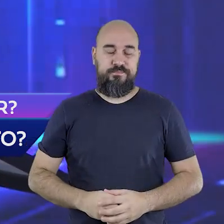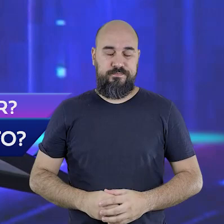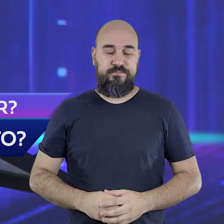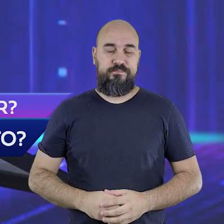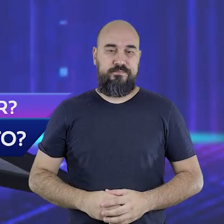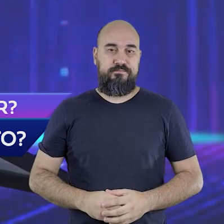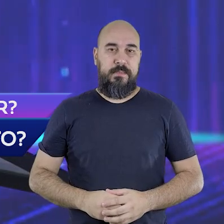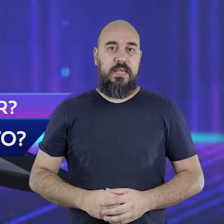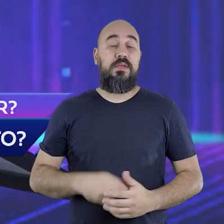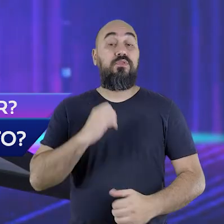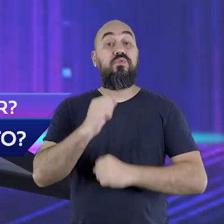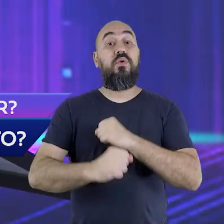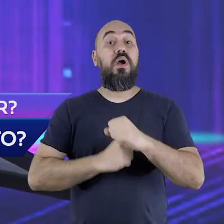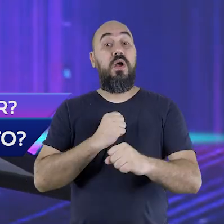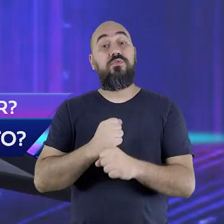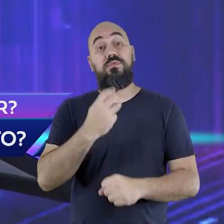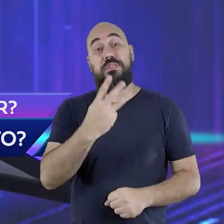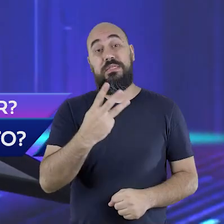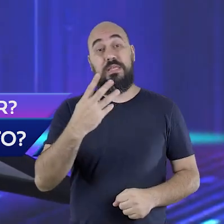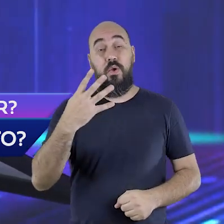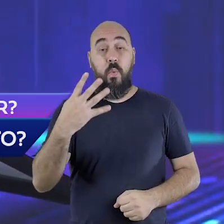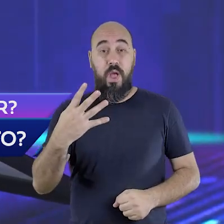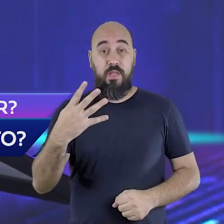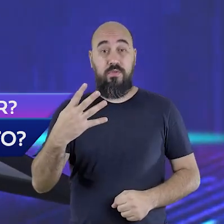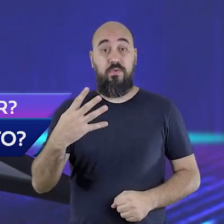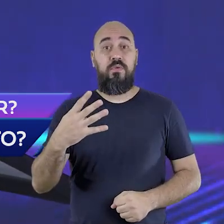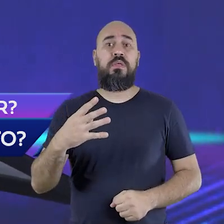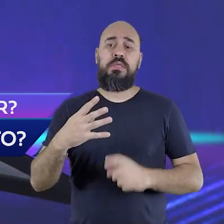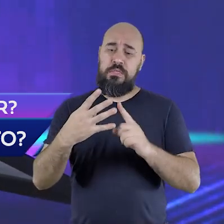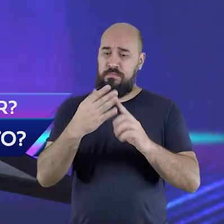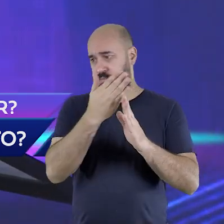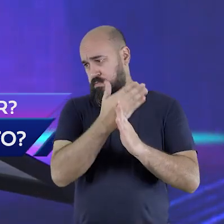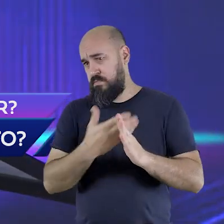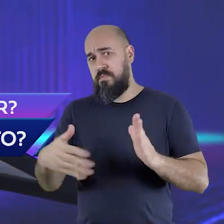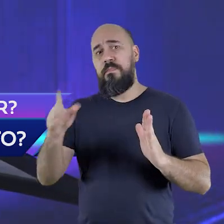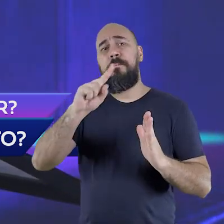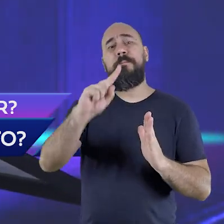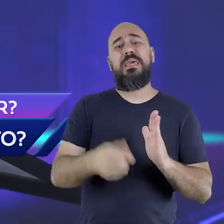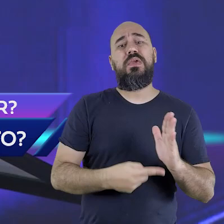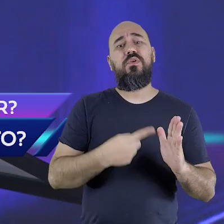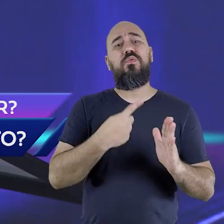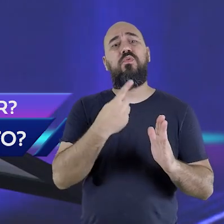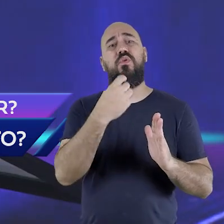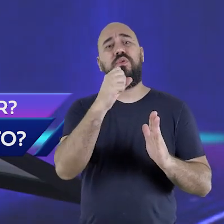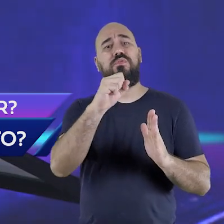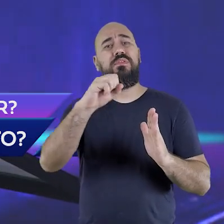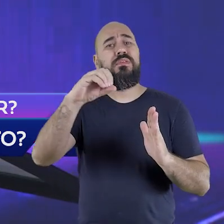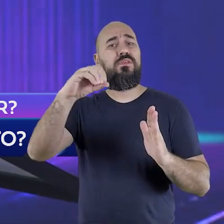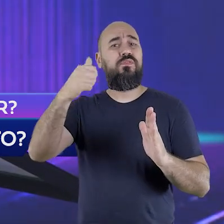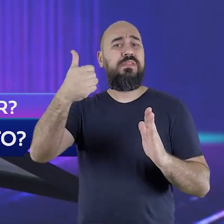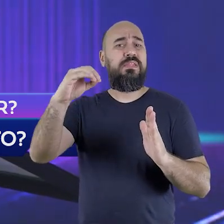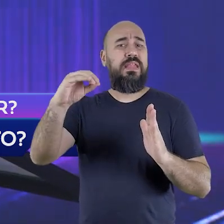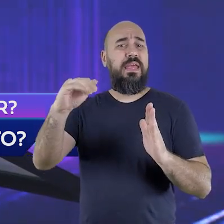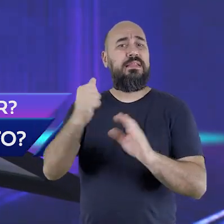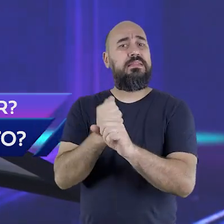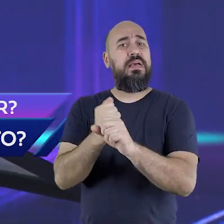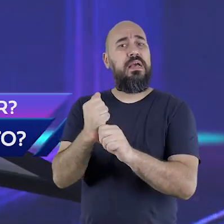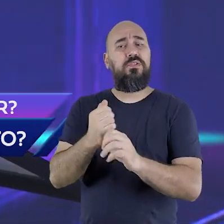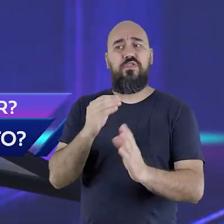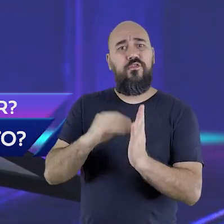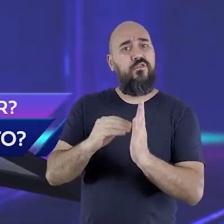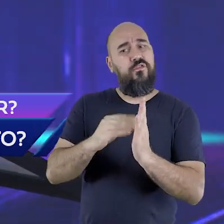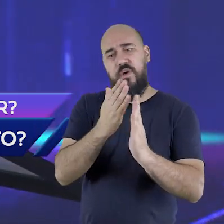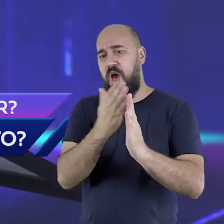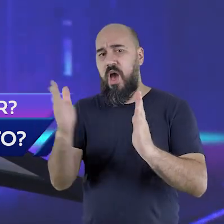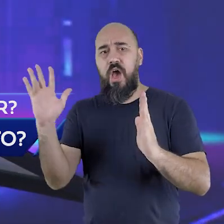34 depois de Cristo, ainda restam 1810 anos para o santuário ser purificado. E